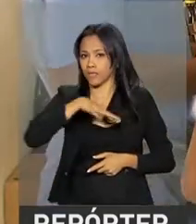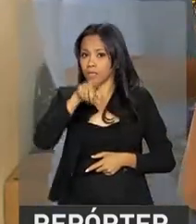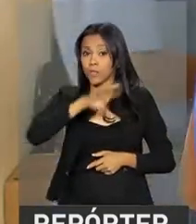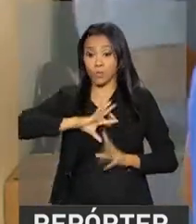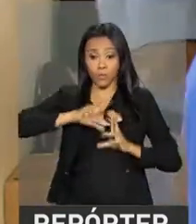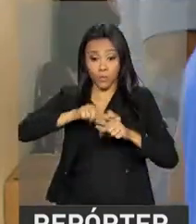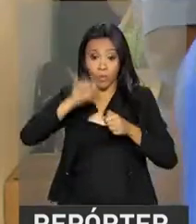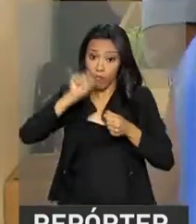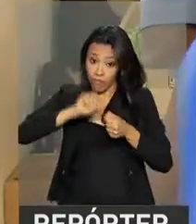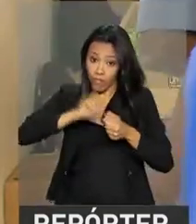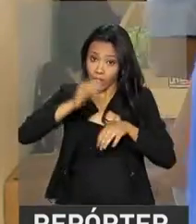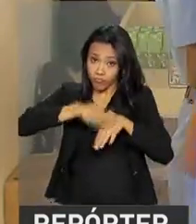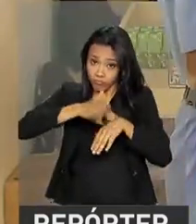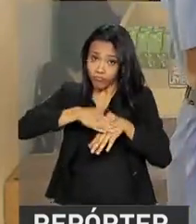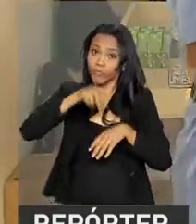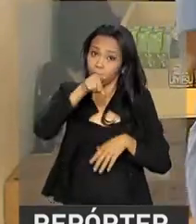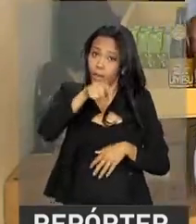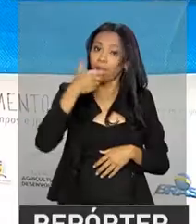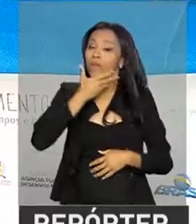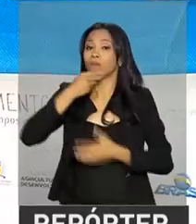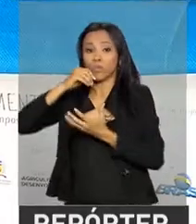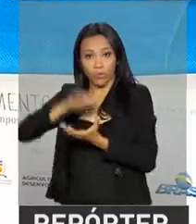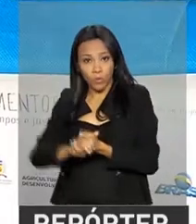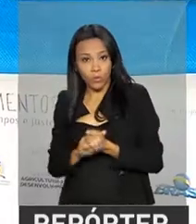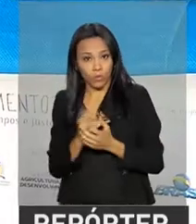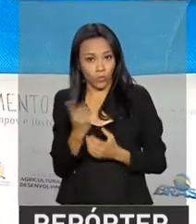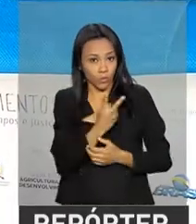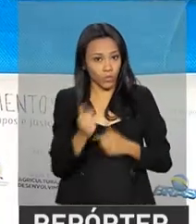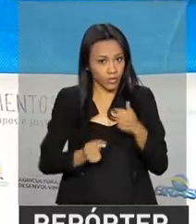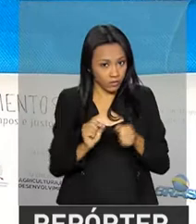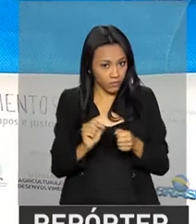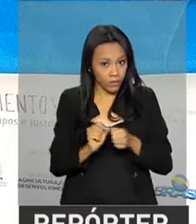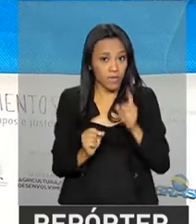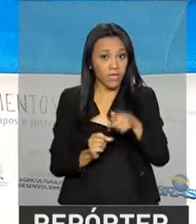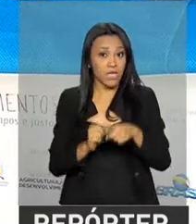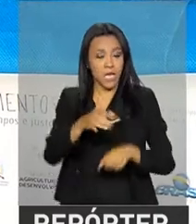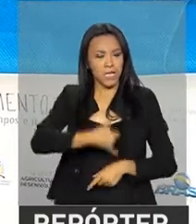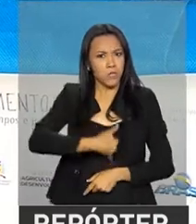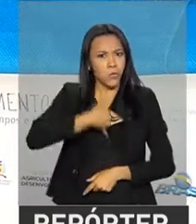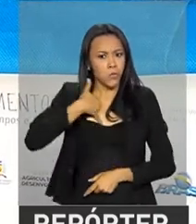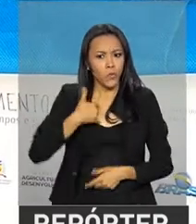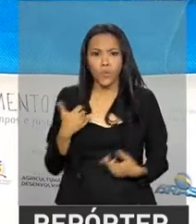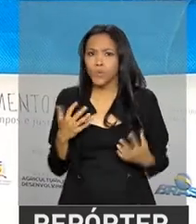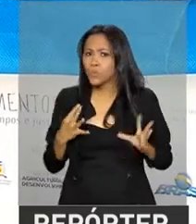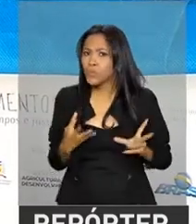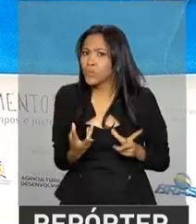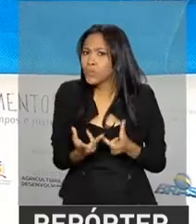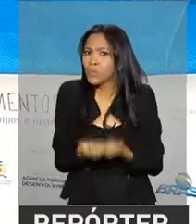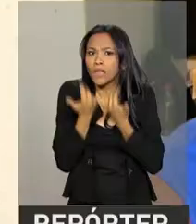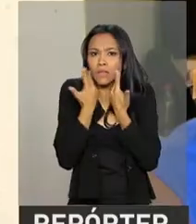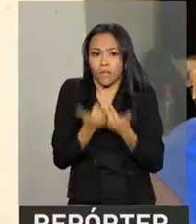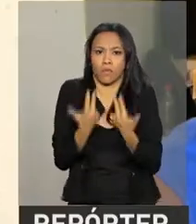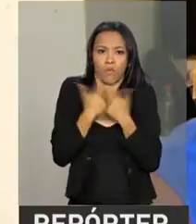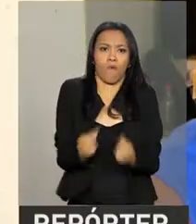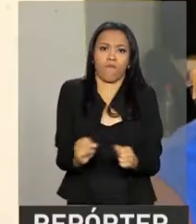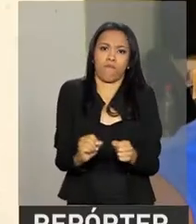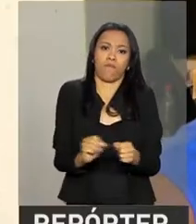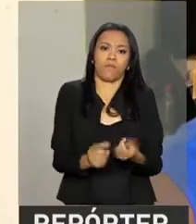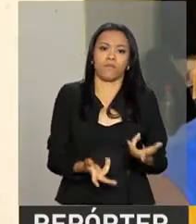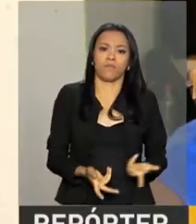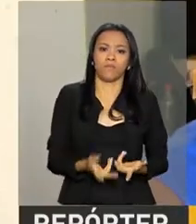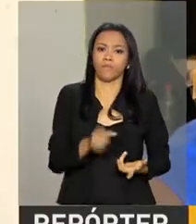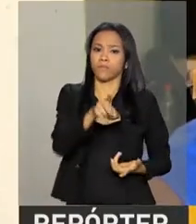por ela e pelo marido. E o grande orgulho dessa produtora é que é tudo feito de maneira natural. Não planta com